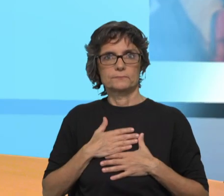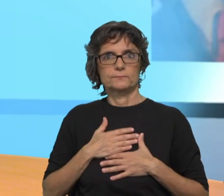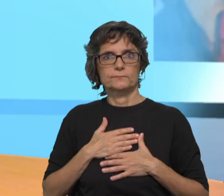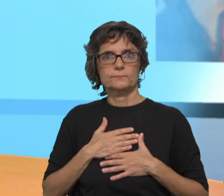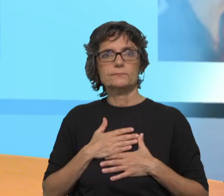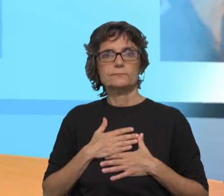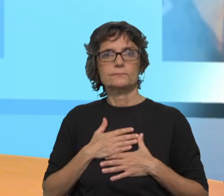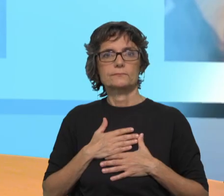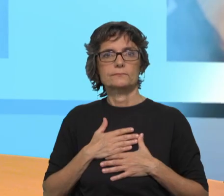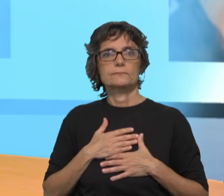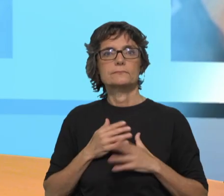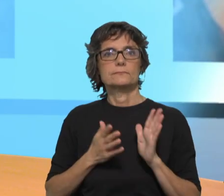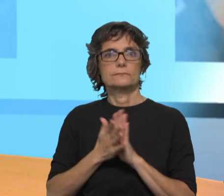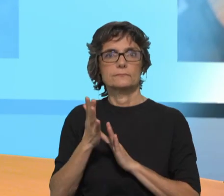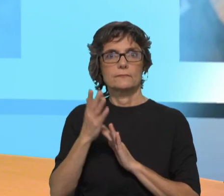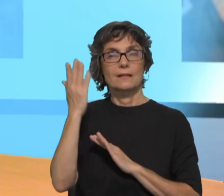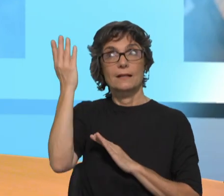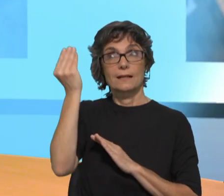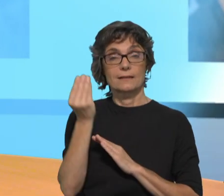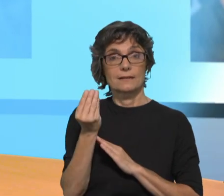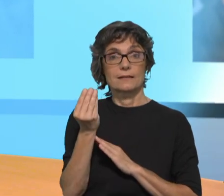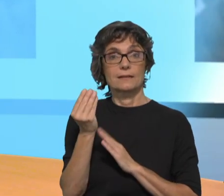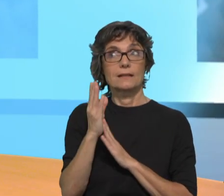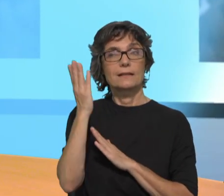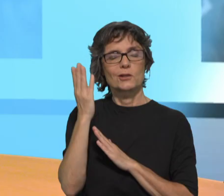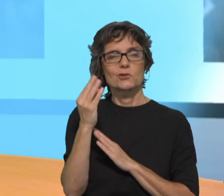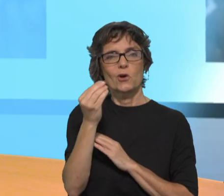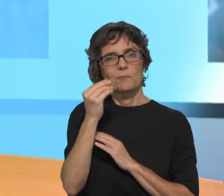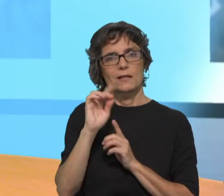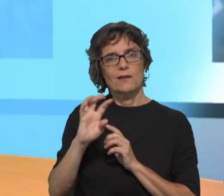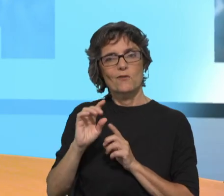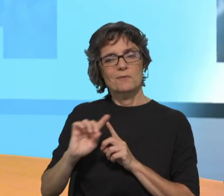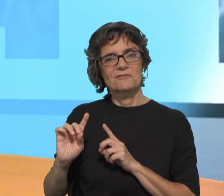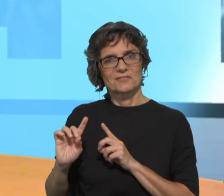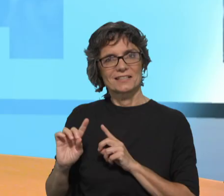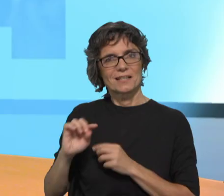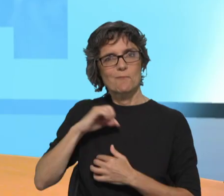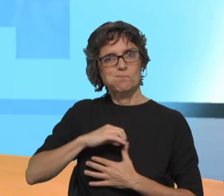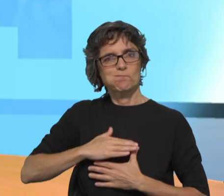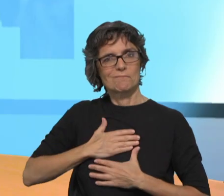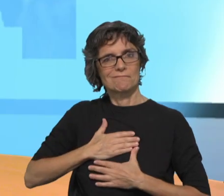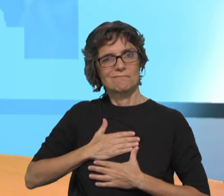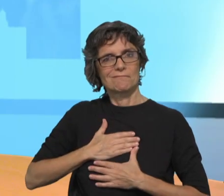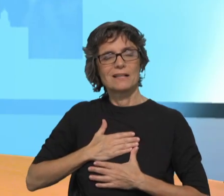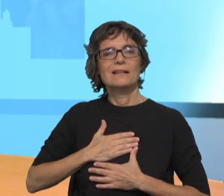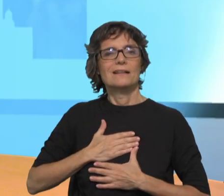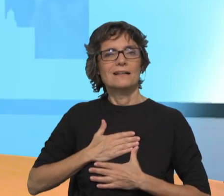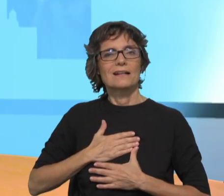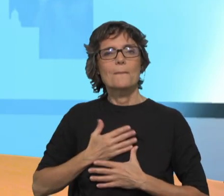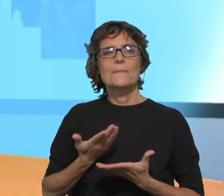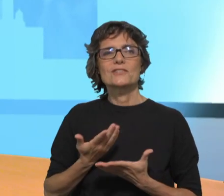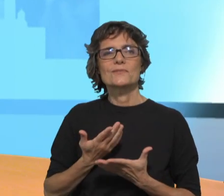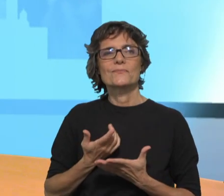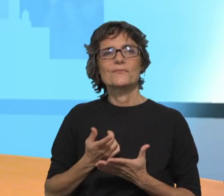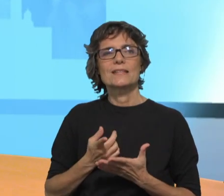E Deus que é também alimento, um alimento diferente, não é? Mas esta nossa necessidade de alimento